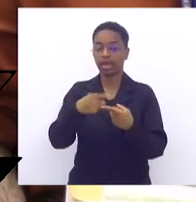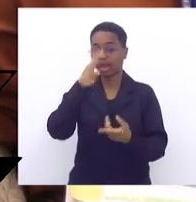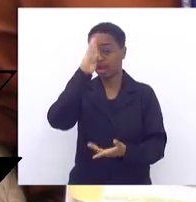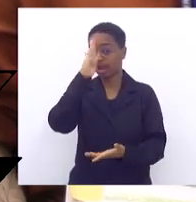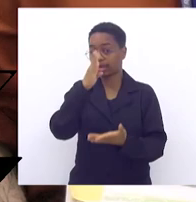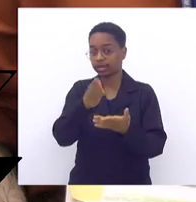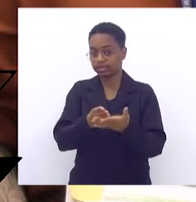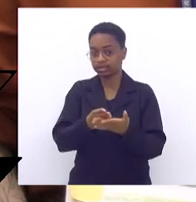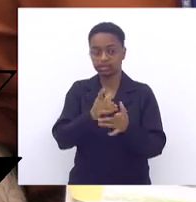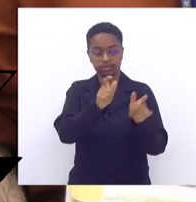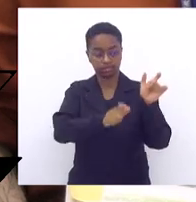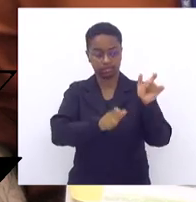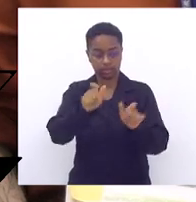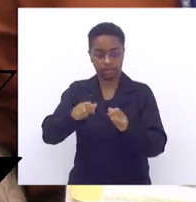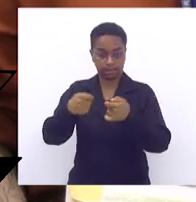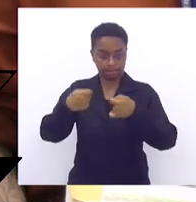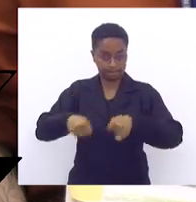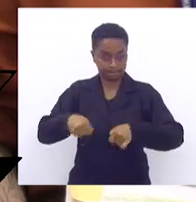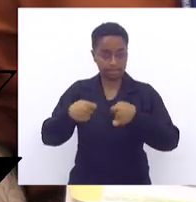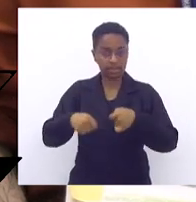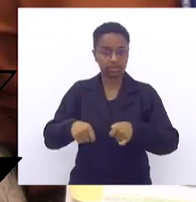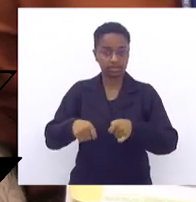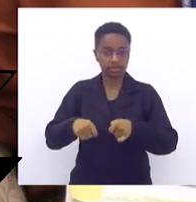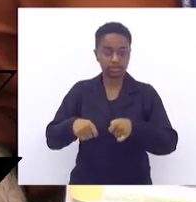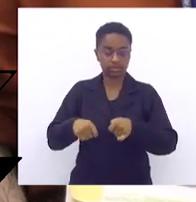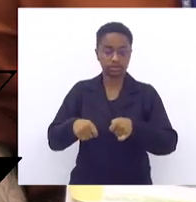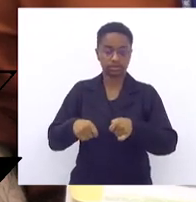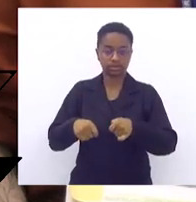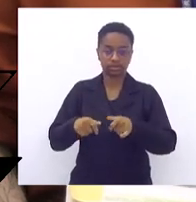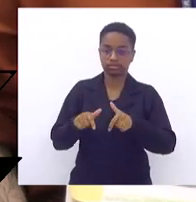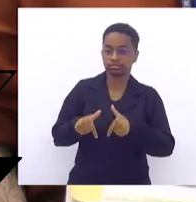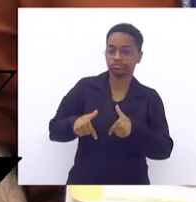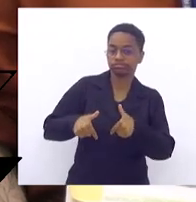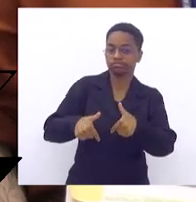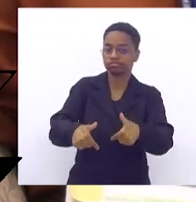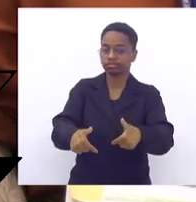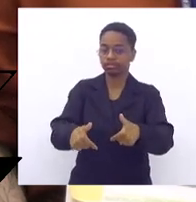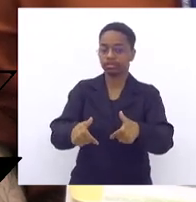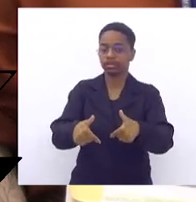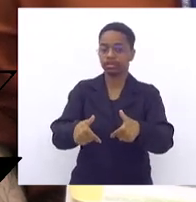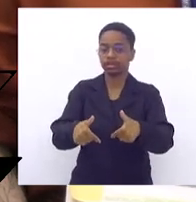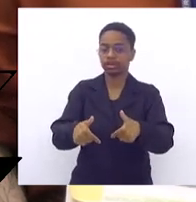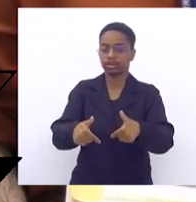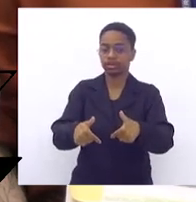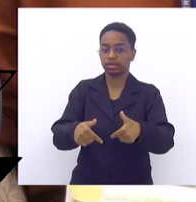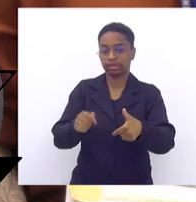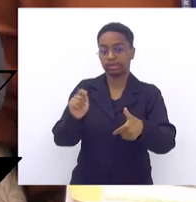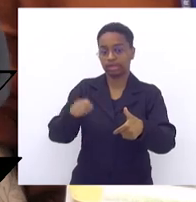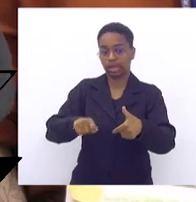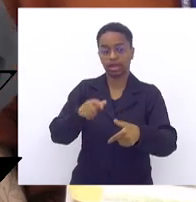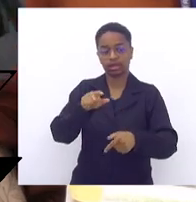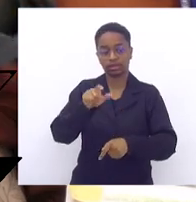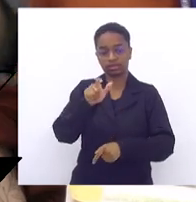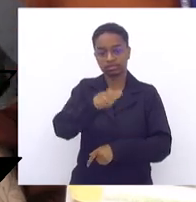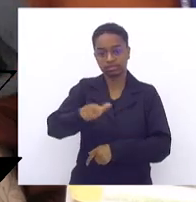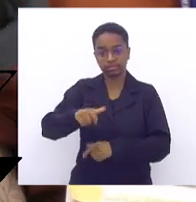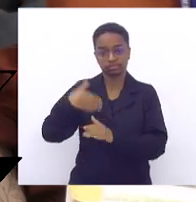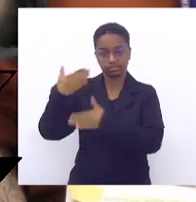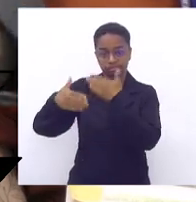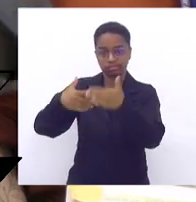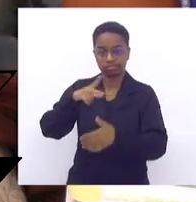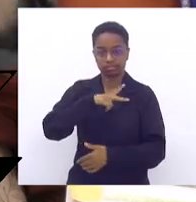necessidade do indivíduo buscar tomar atitudes que lhe permitam o desenvolvimento